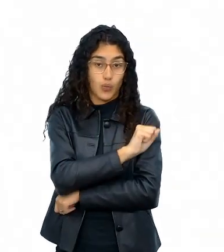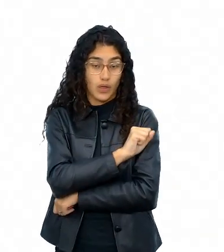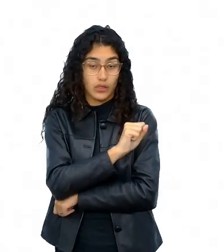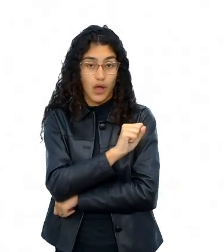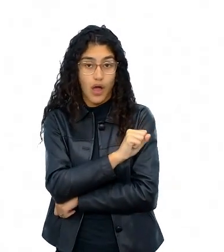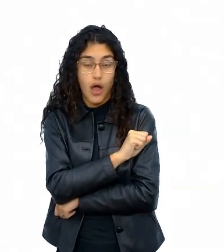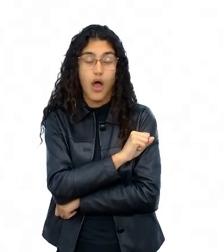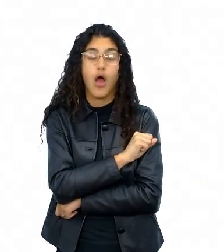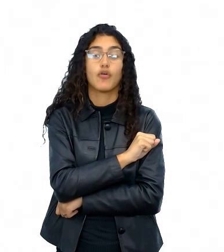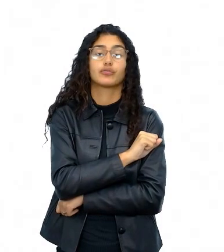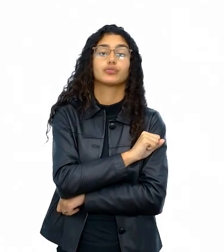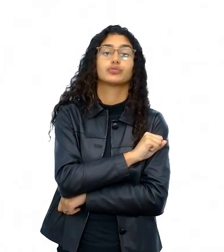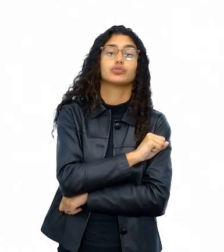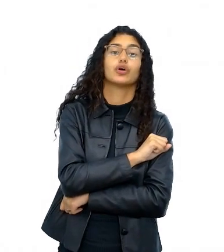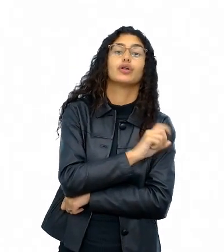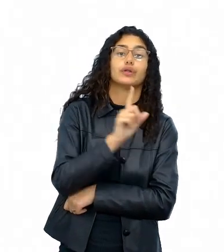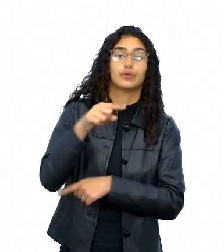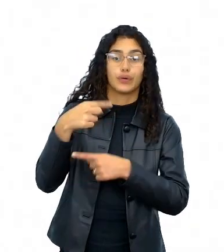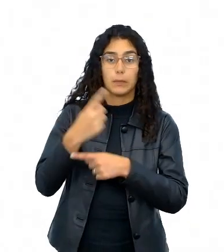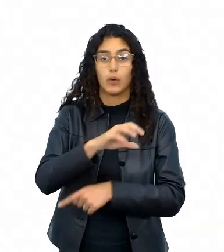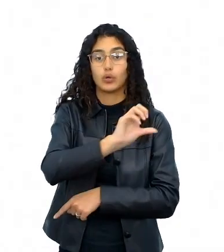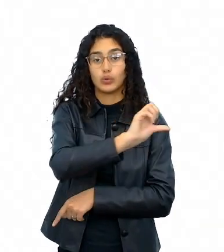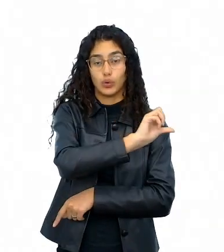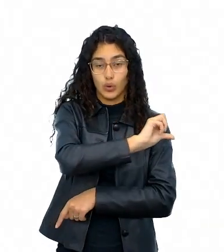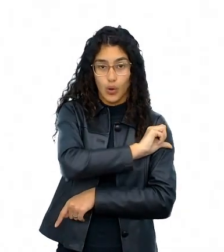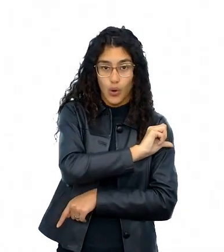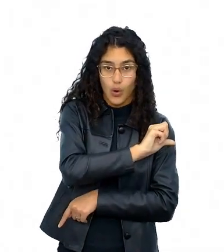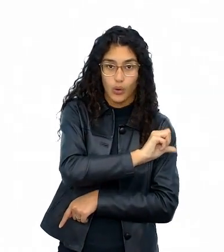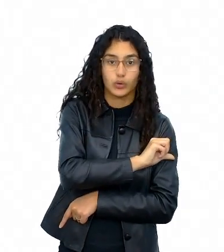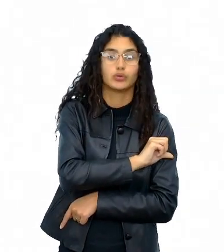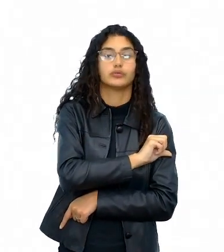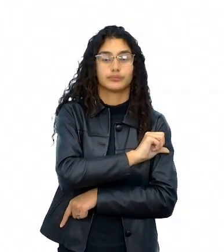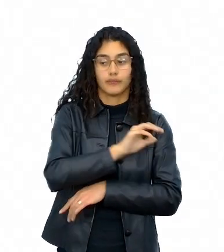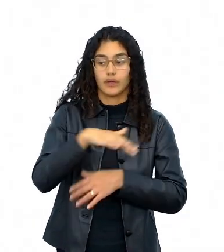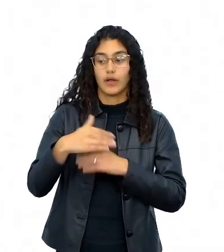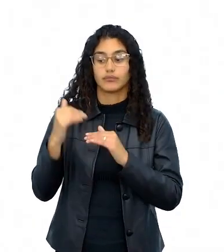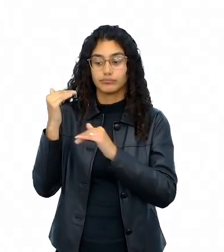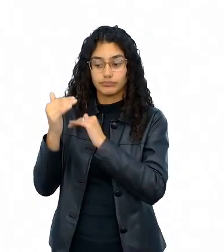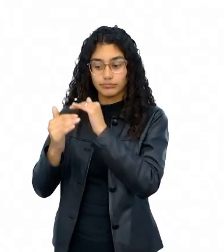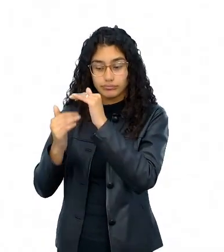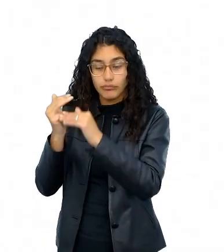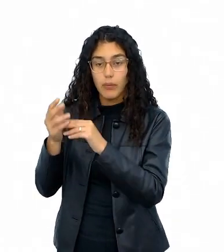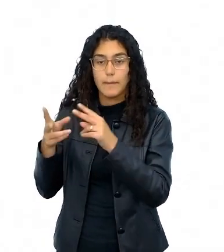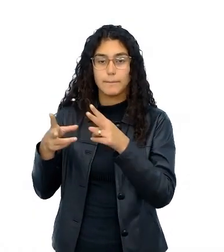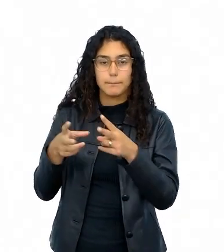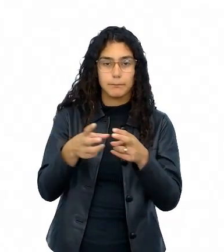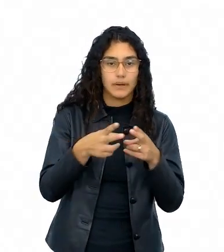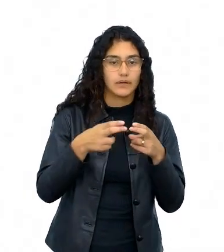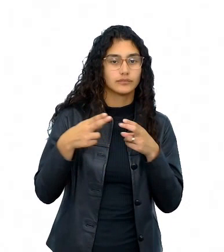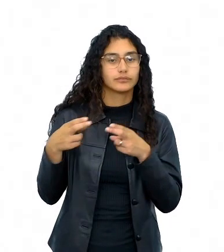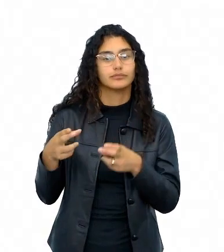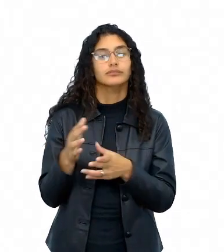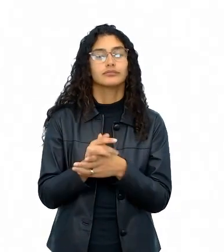ano, ele vai precisar do nono ano, tá? E aí, conforme vocês vão percebendo, eles não têm